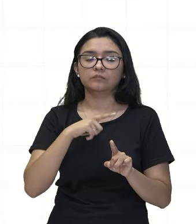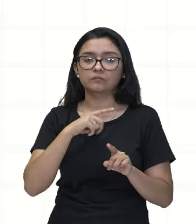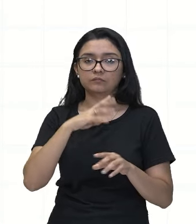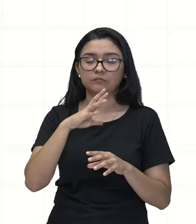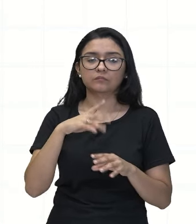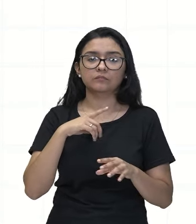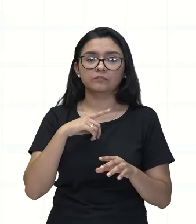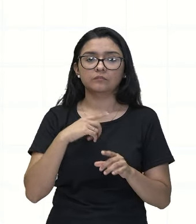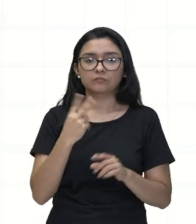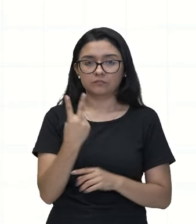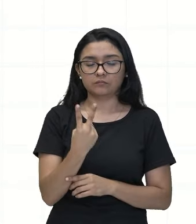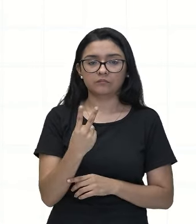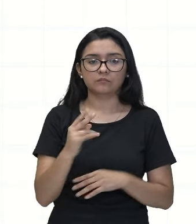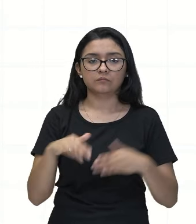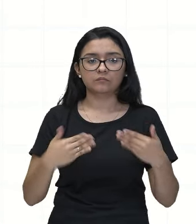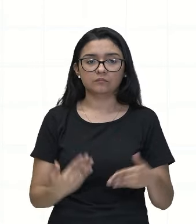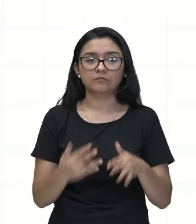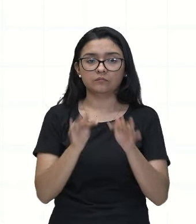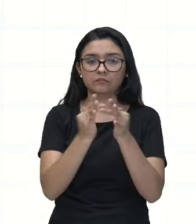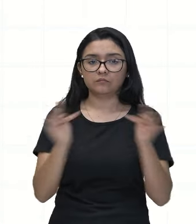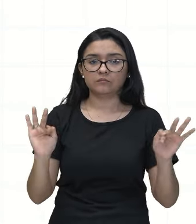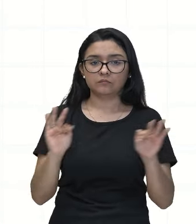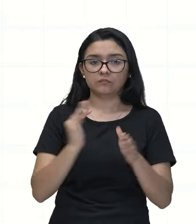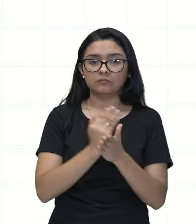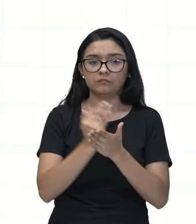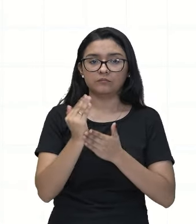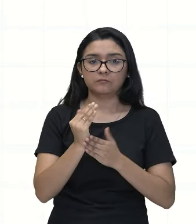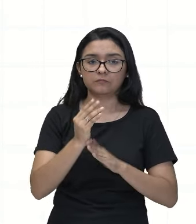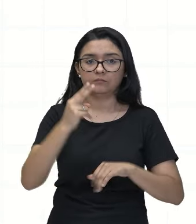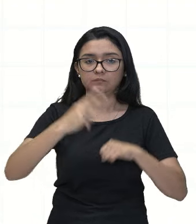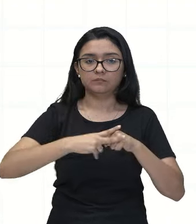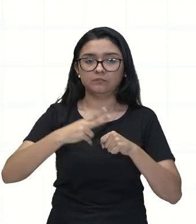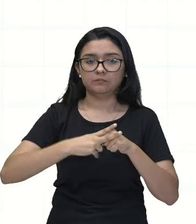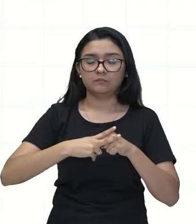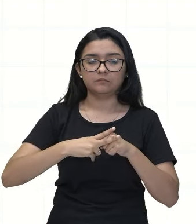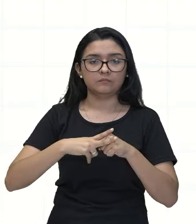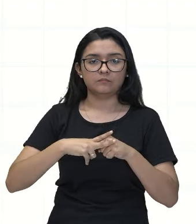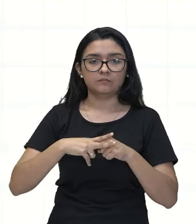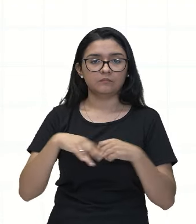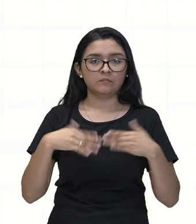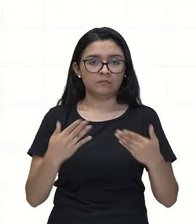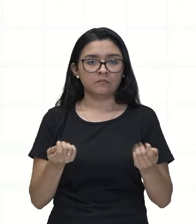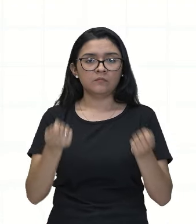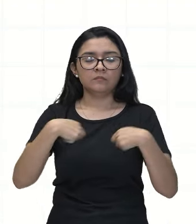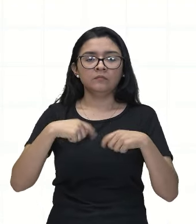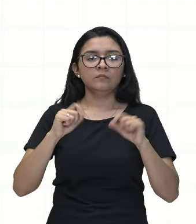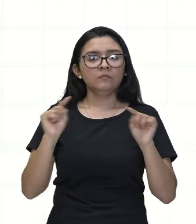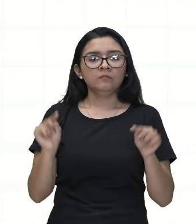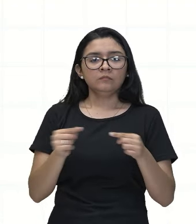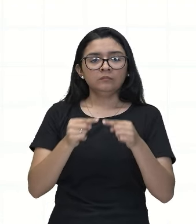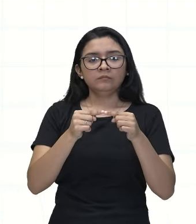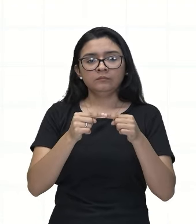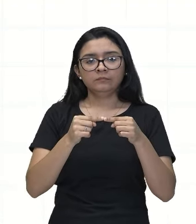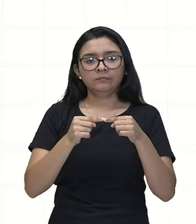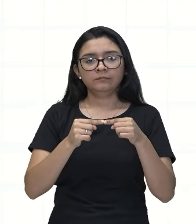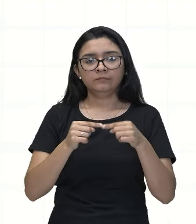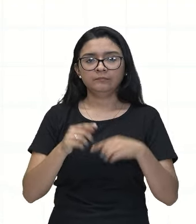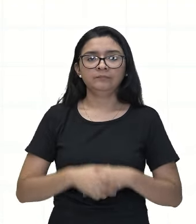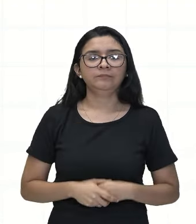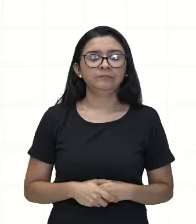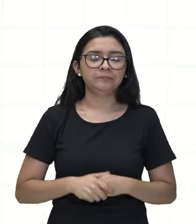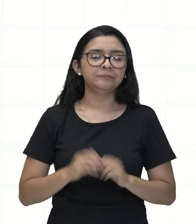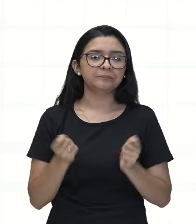a oração tá começando com verbo observem aí ó aí pode fazer a concordância com um ou com outro